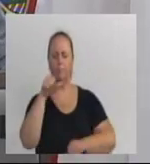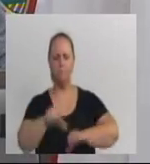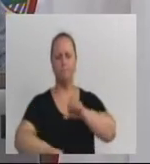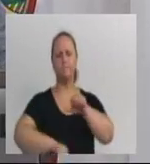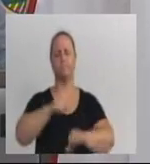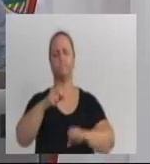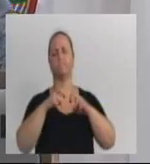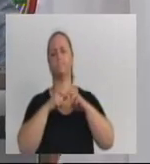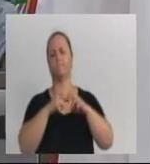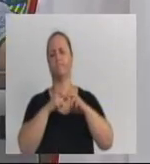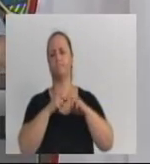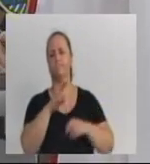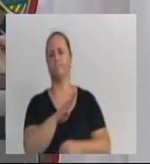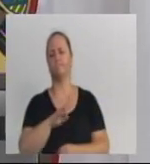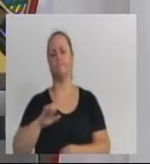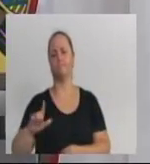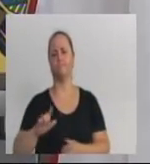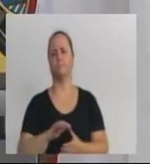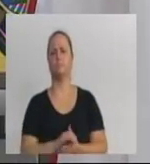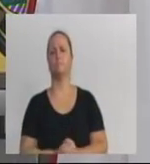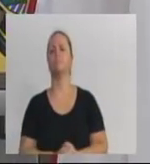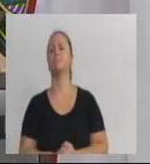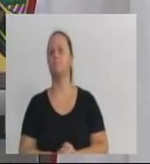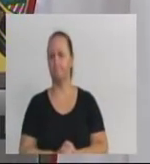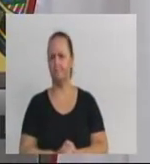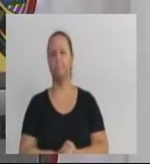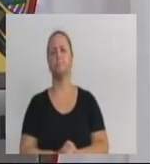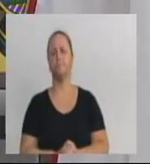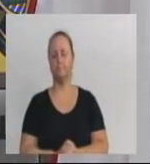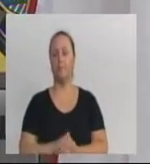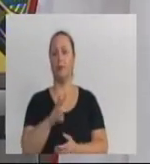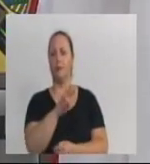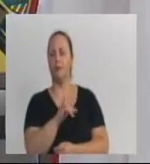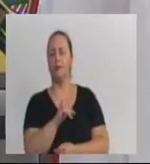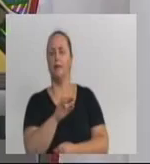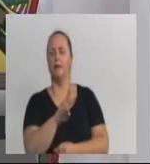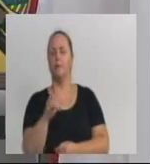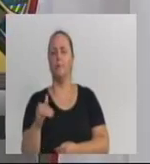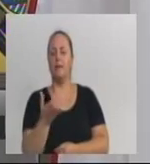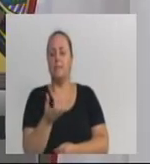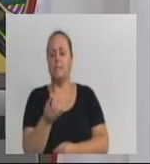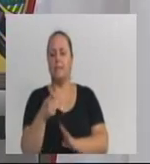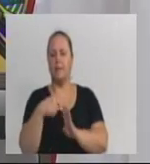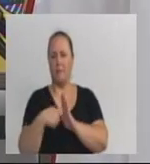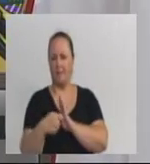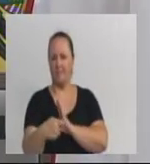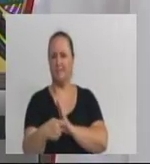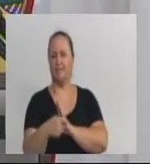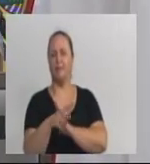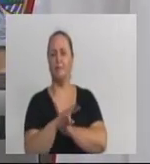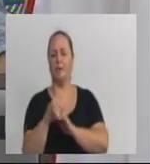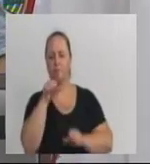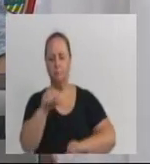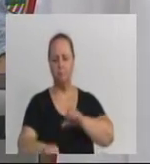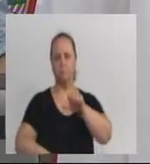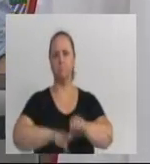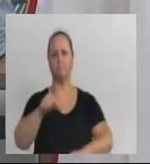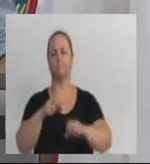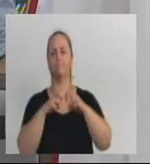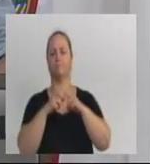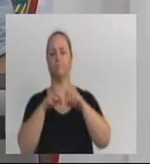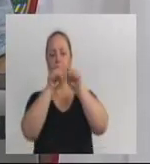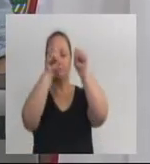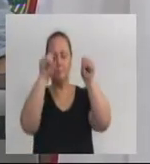cidade. Ele vai, nesses 6 meses, recomeçar um sistema do zero e trazer as características e condições necessárias que a nossa